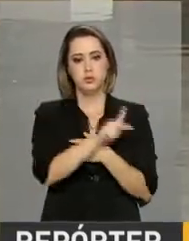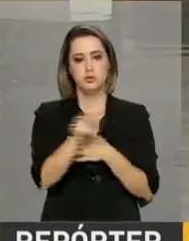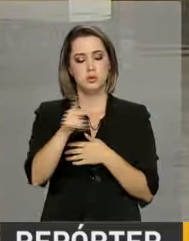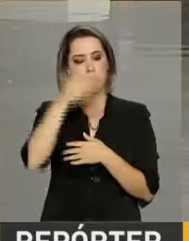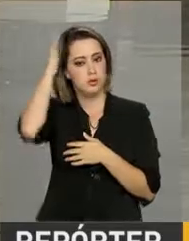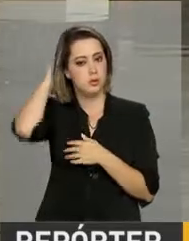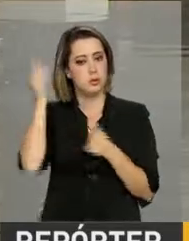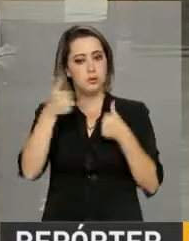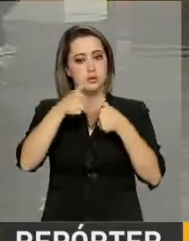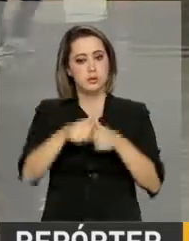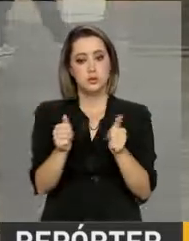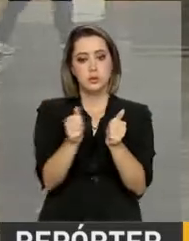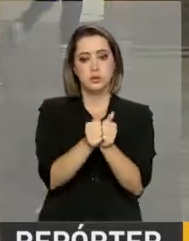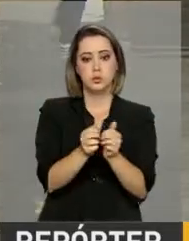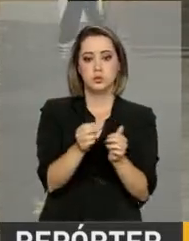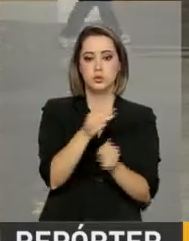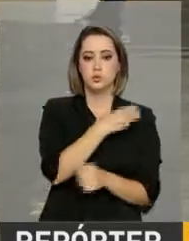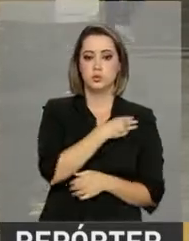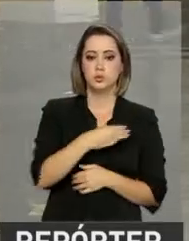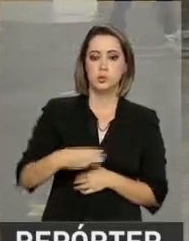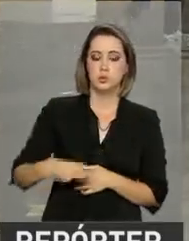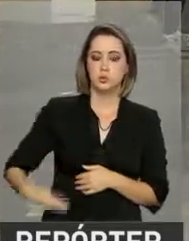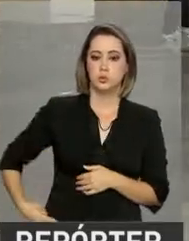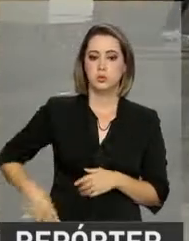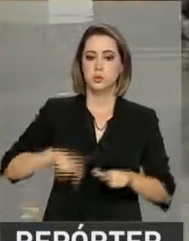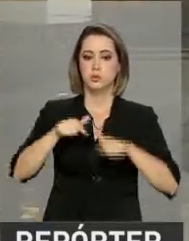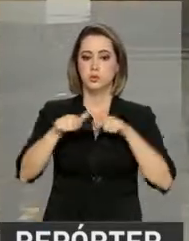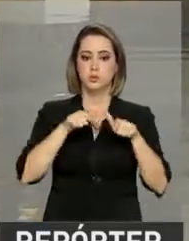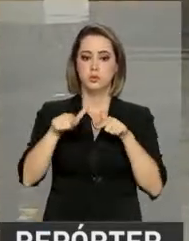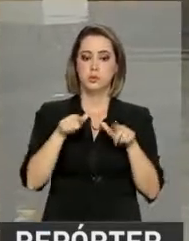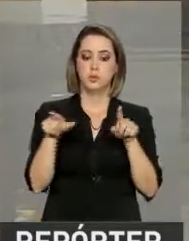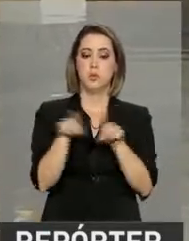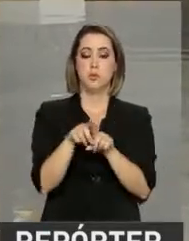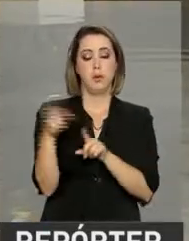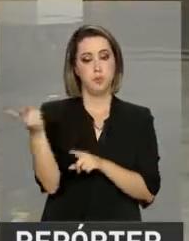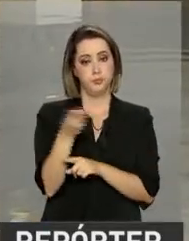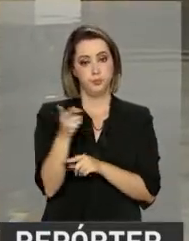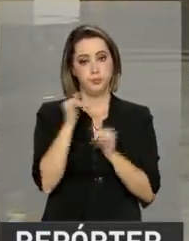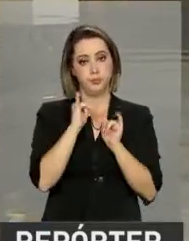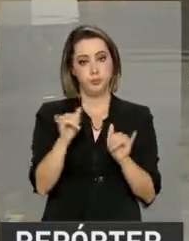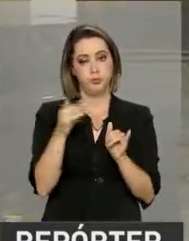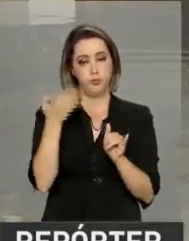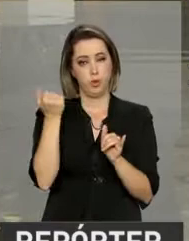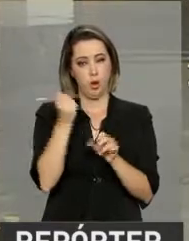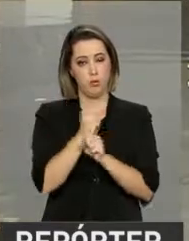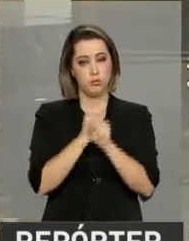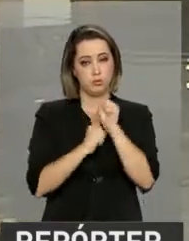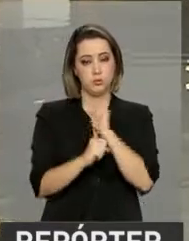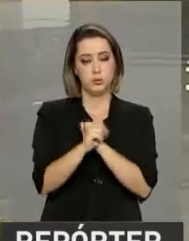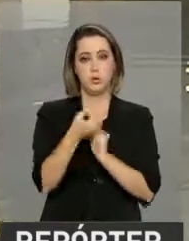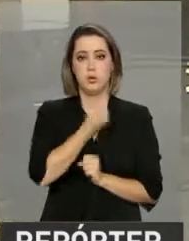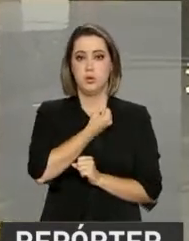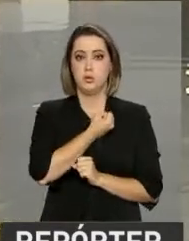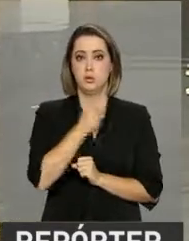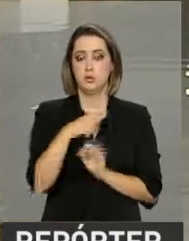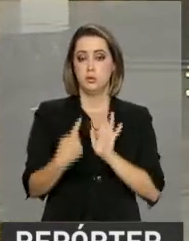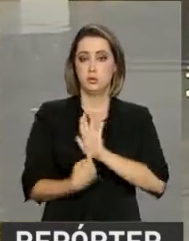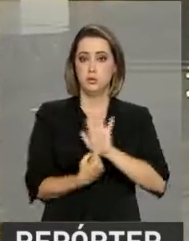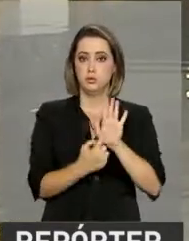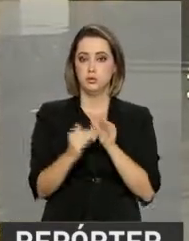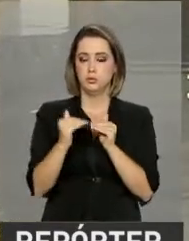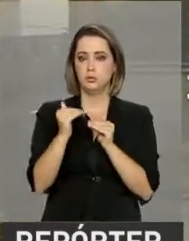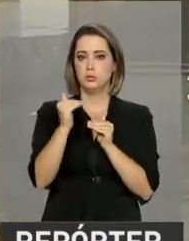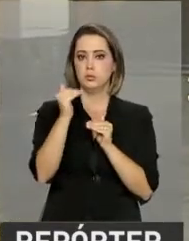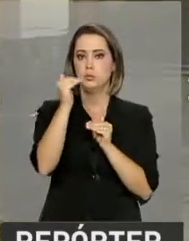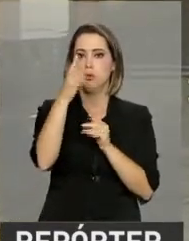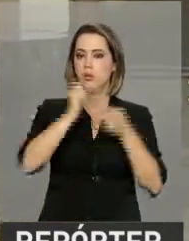estar presente ao lado do ministro do Trabalho, Ronaldo Nogueira. Os dados do último CAGED apontaram um crescimento no